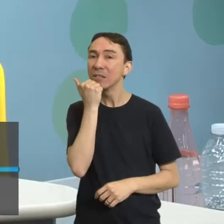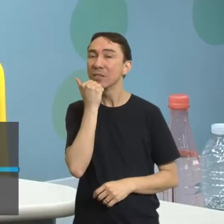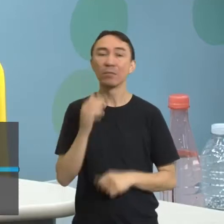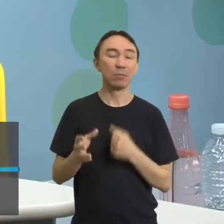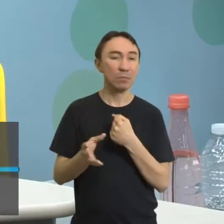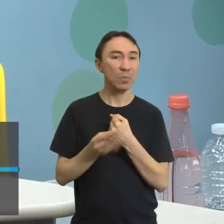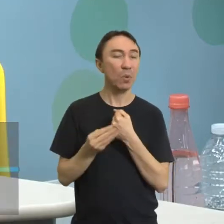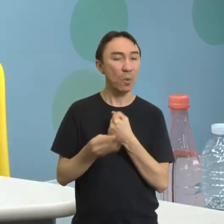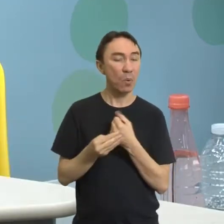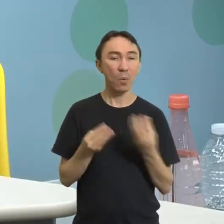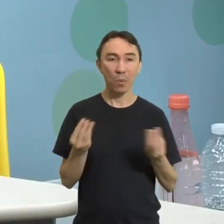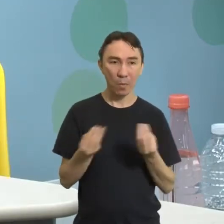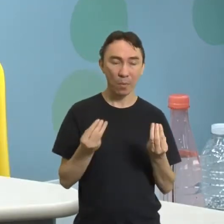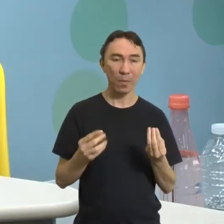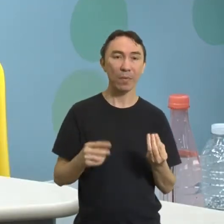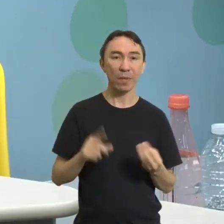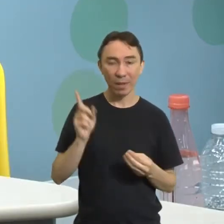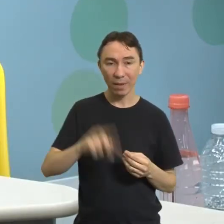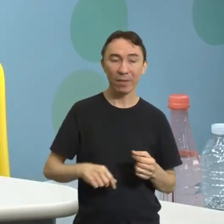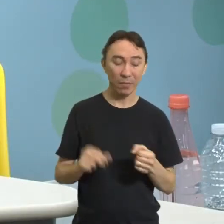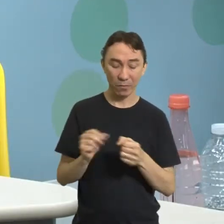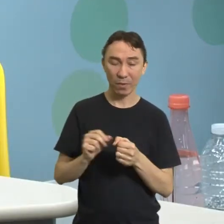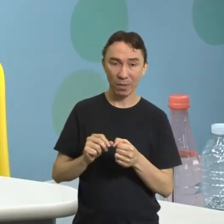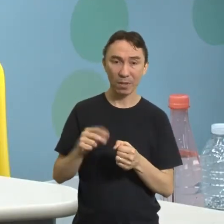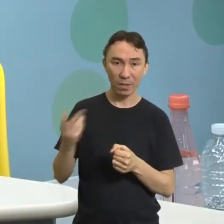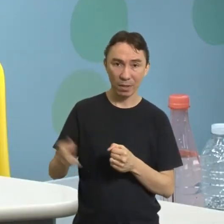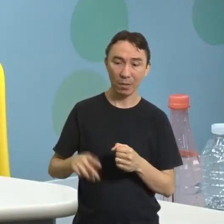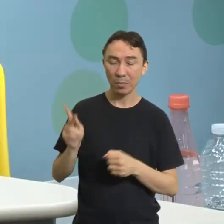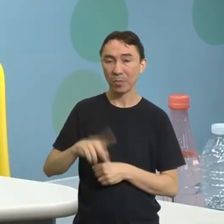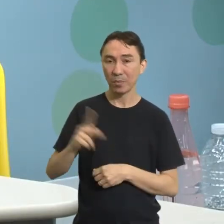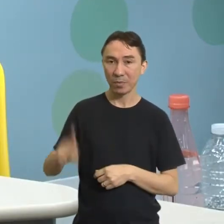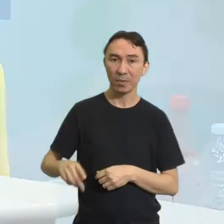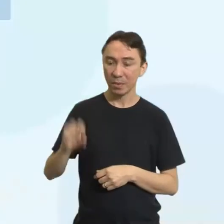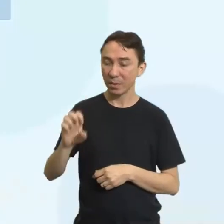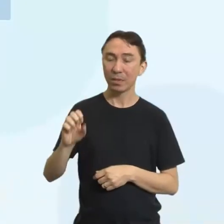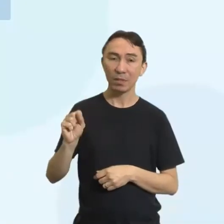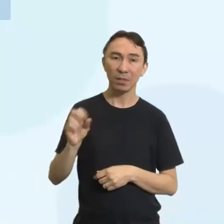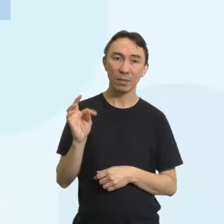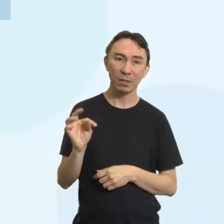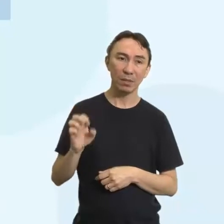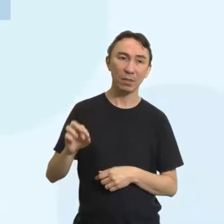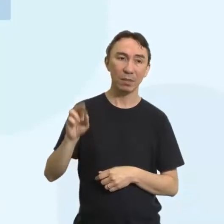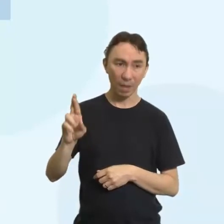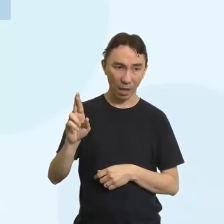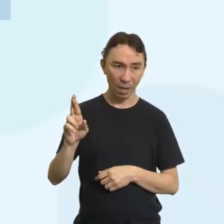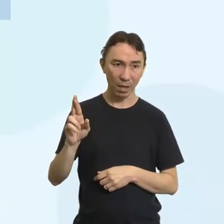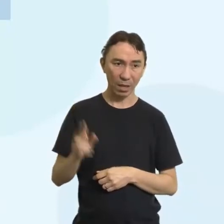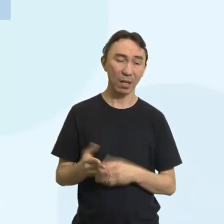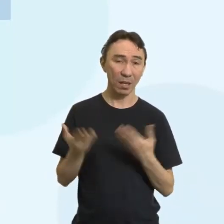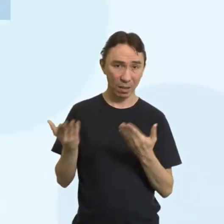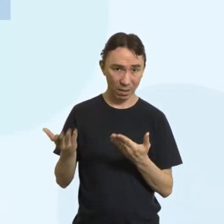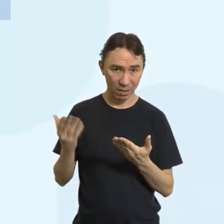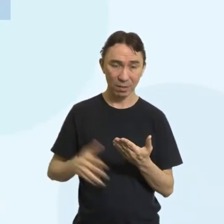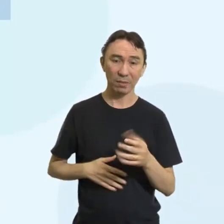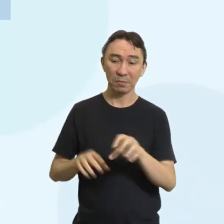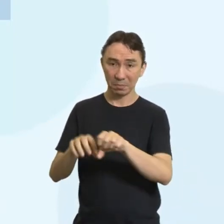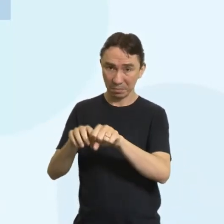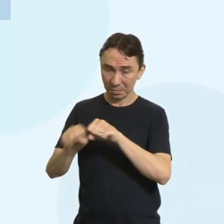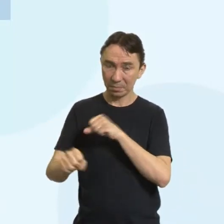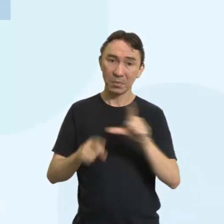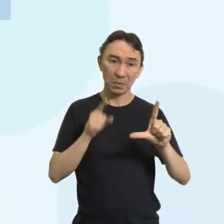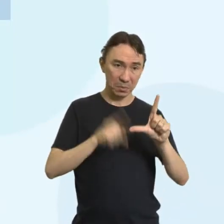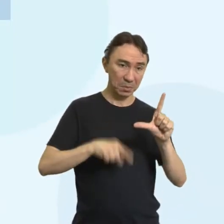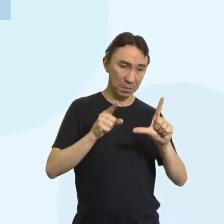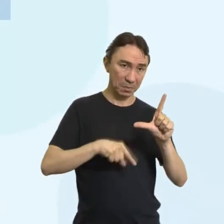ele foi produzido pela professora Esther Ortilhebe Faria de Lima. Ela é graduada em Letras pela